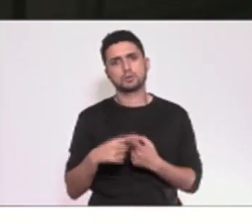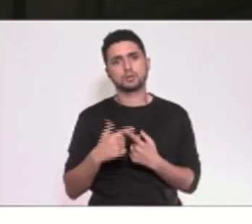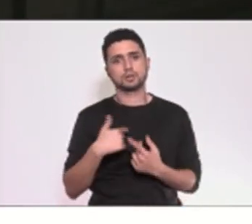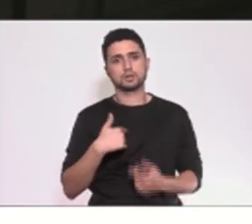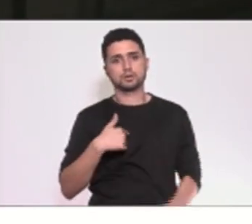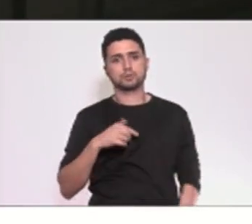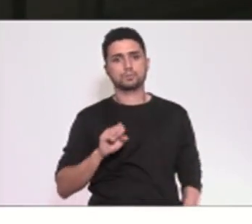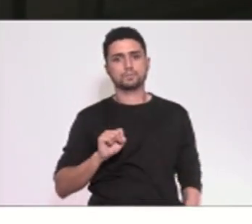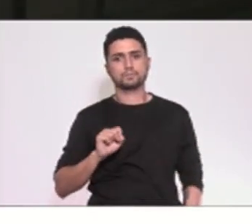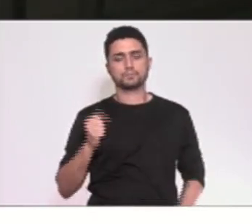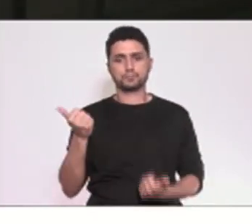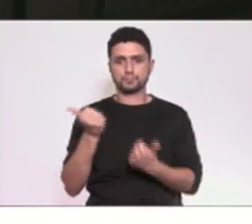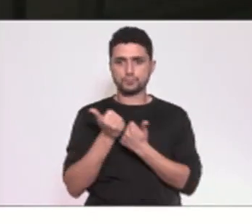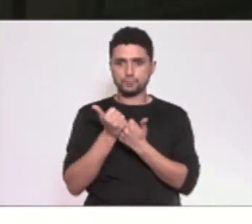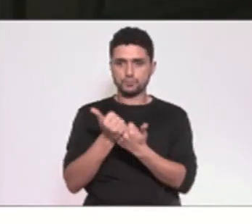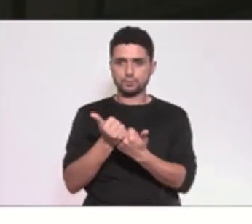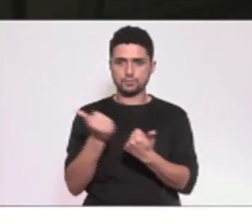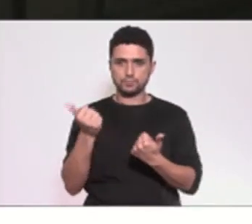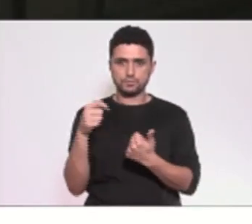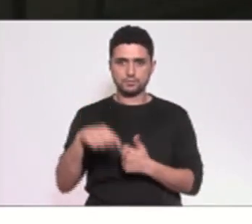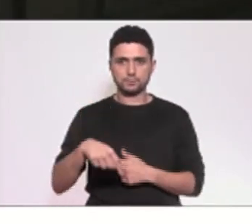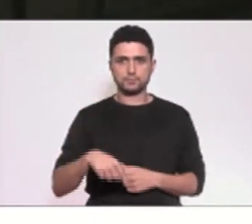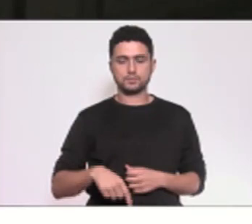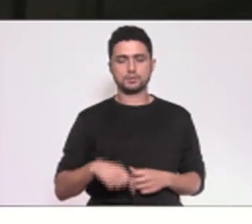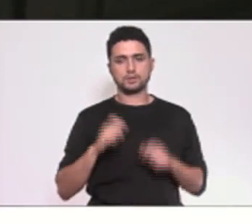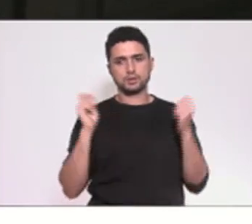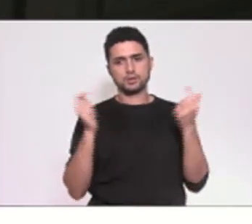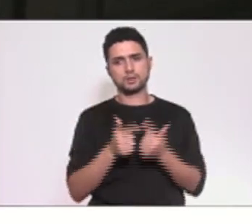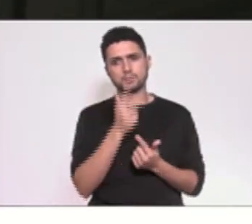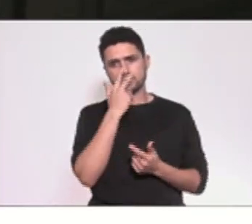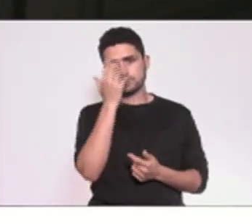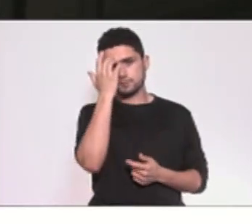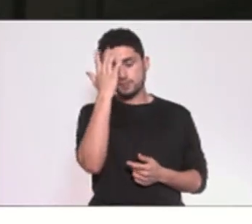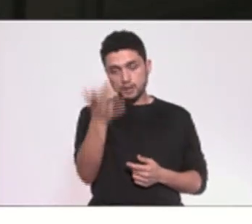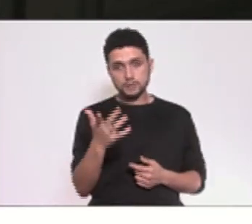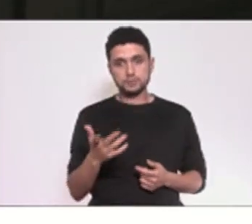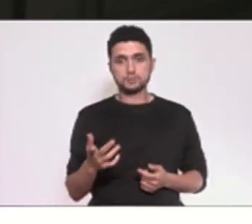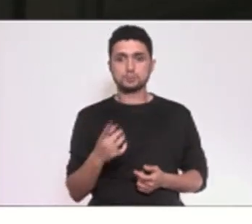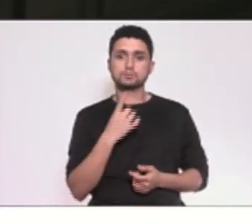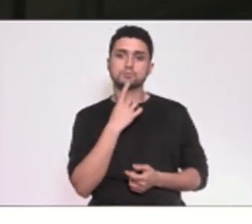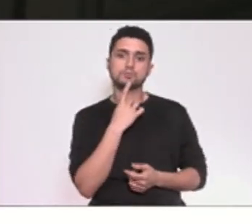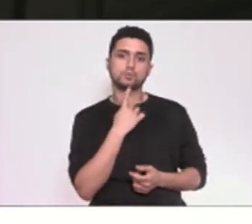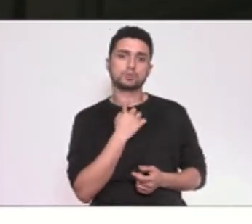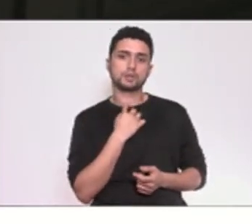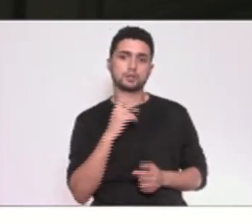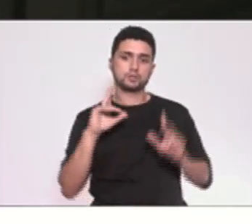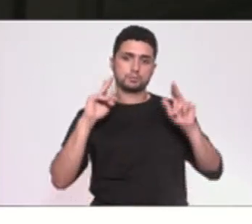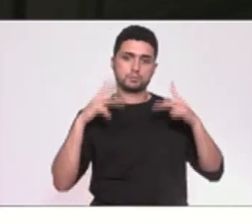casa. Então, ficaria muito fácil para interesses próprios votar contra.